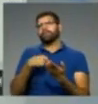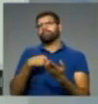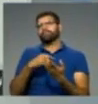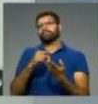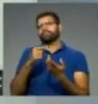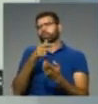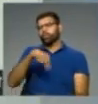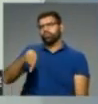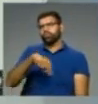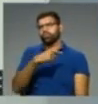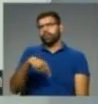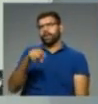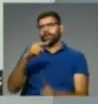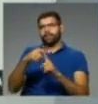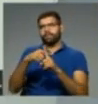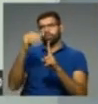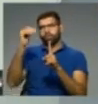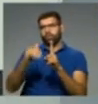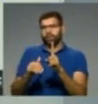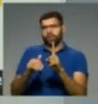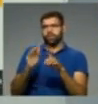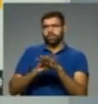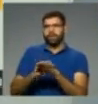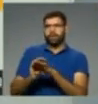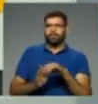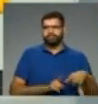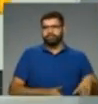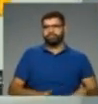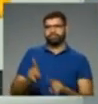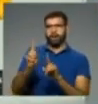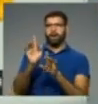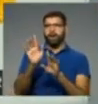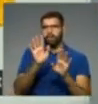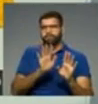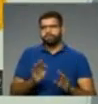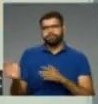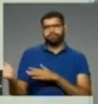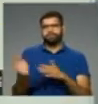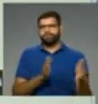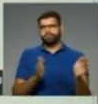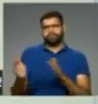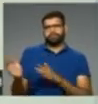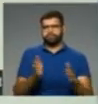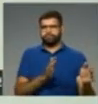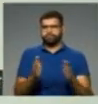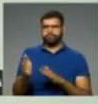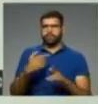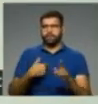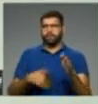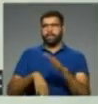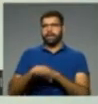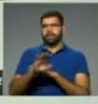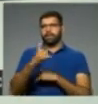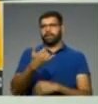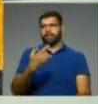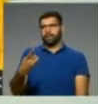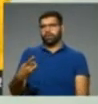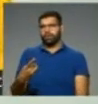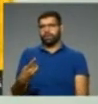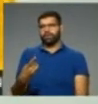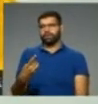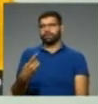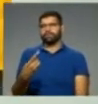costa sul do Algarve, a temperatura vai descer porque vai entrar um vento sudoeste um pouco desagradável e a máxima vai atingir 29